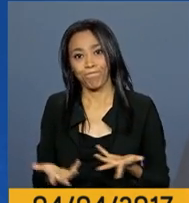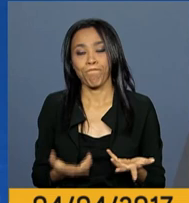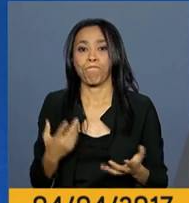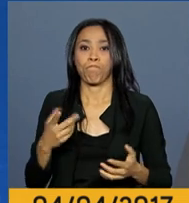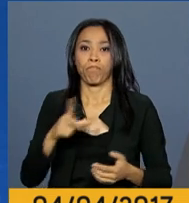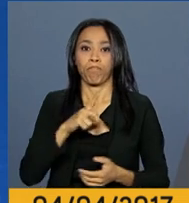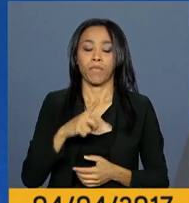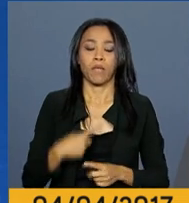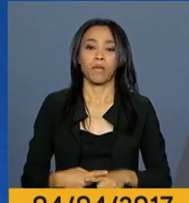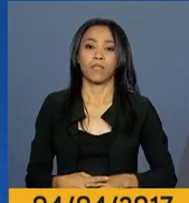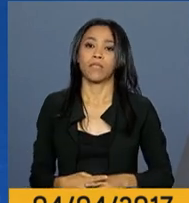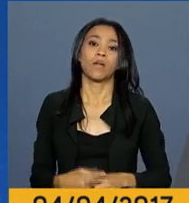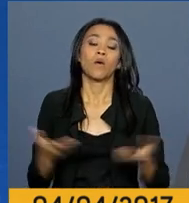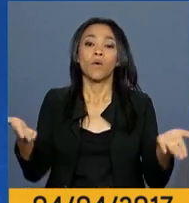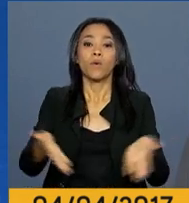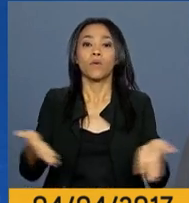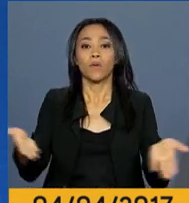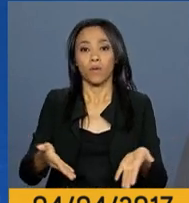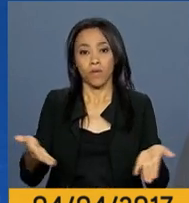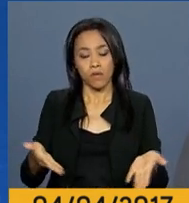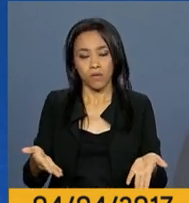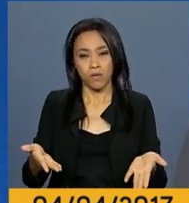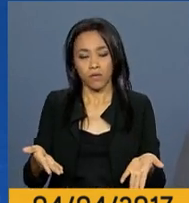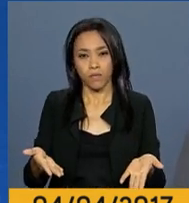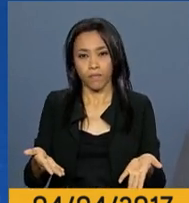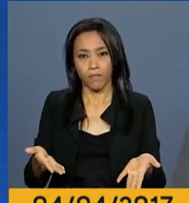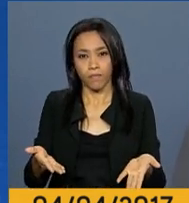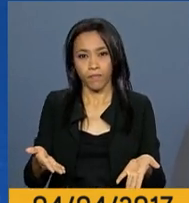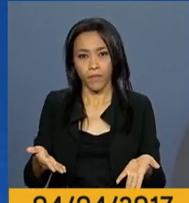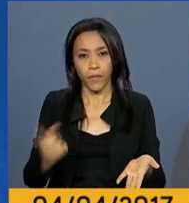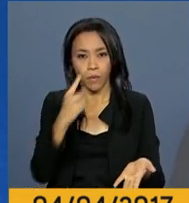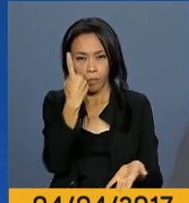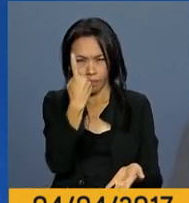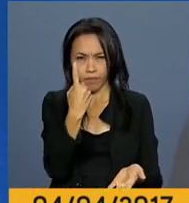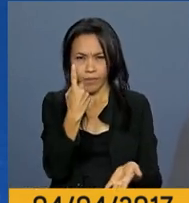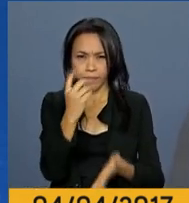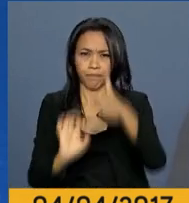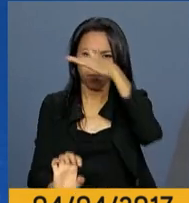dado. Hoje, uma empresa gasta